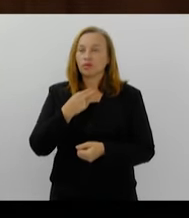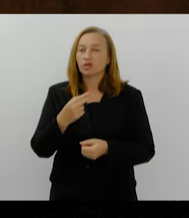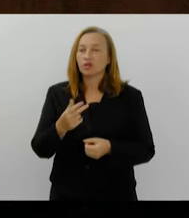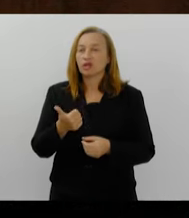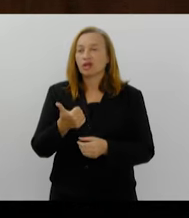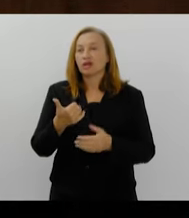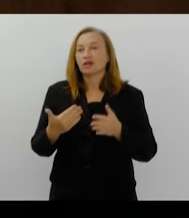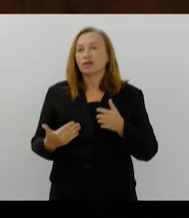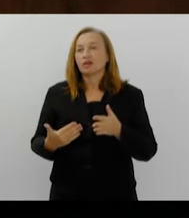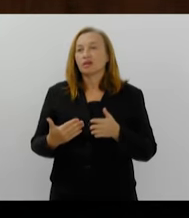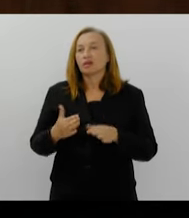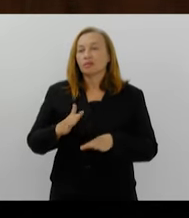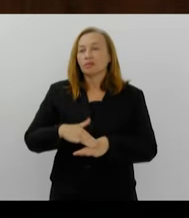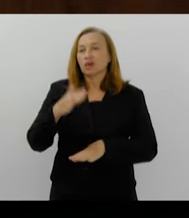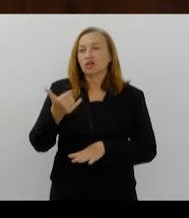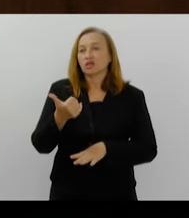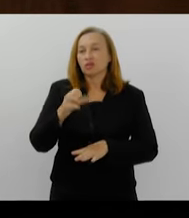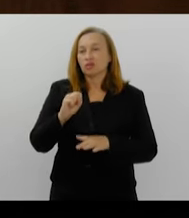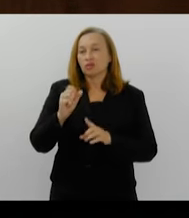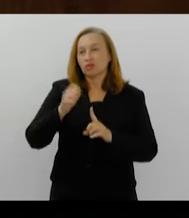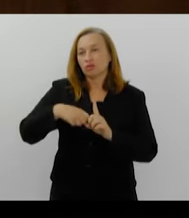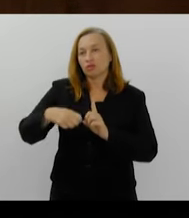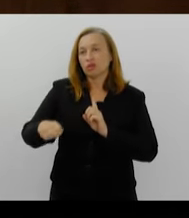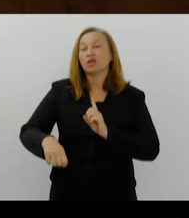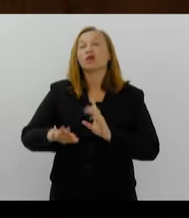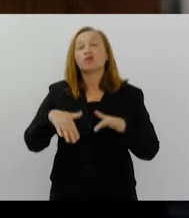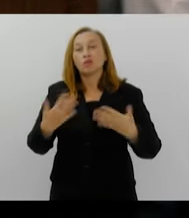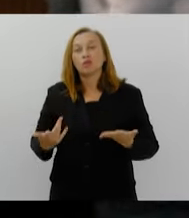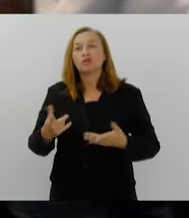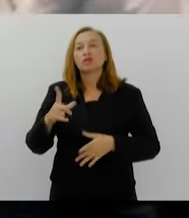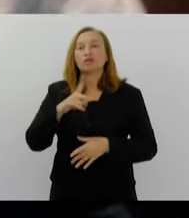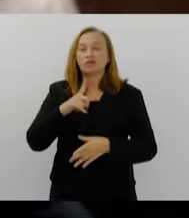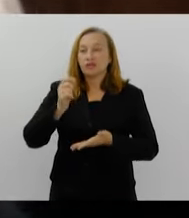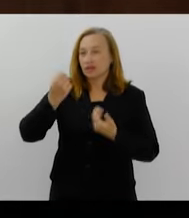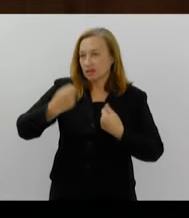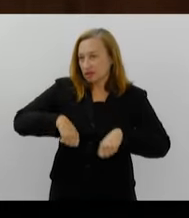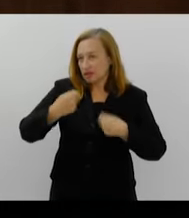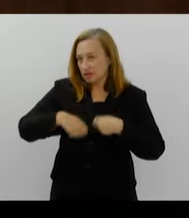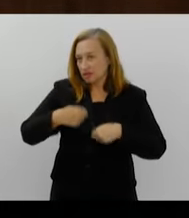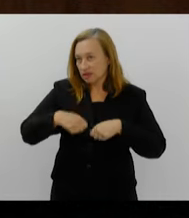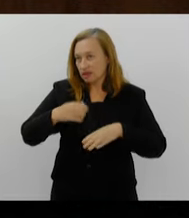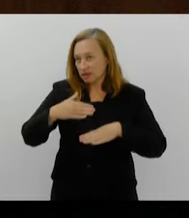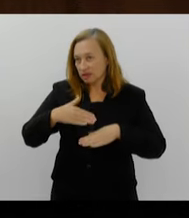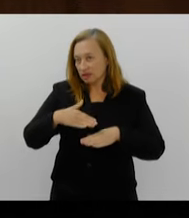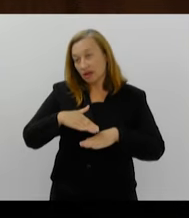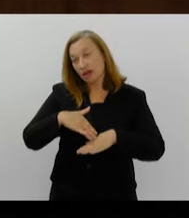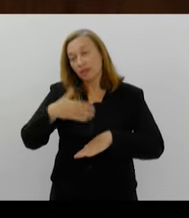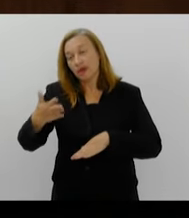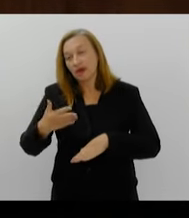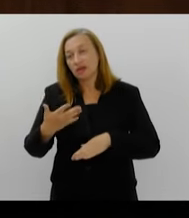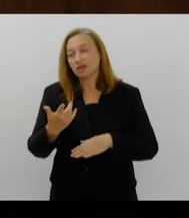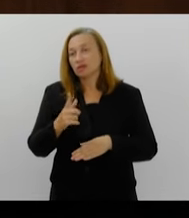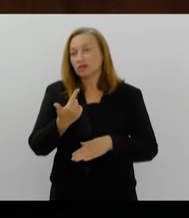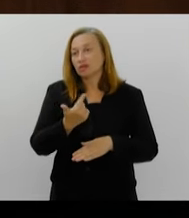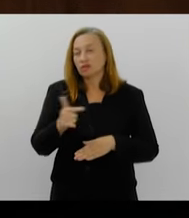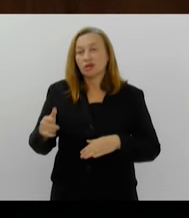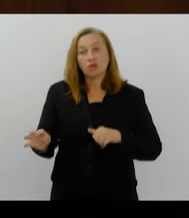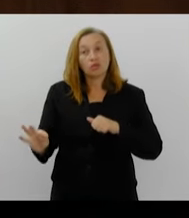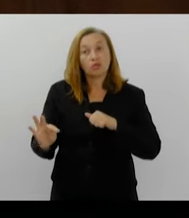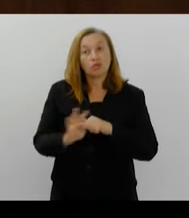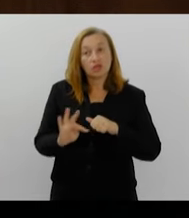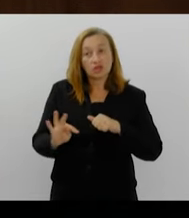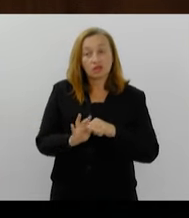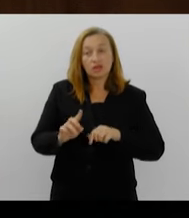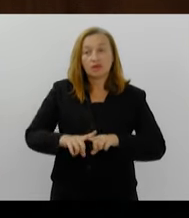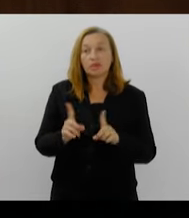E também, quando houver a necessidade de ultrapassar, essa decisão não compete às equipes técnicas, mas